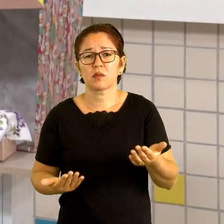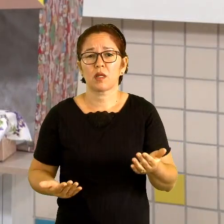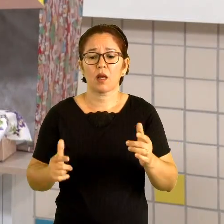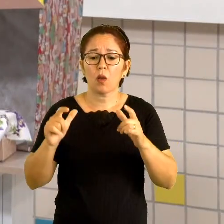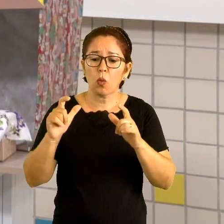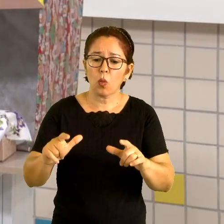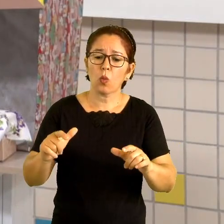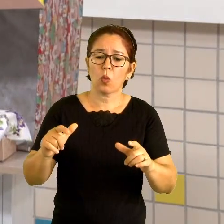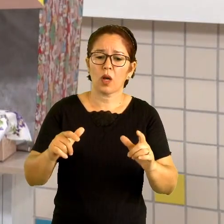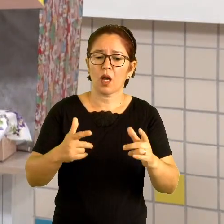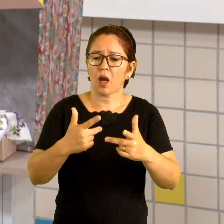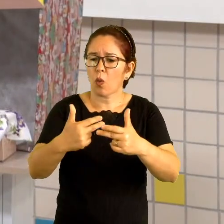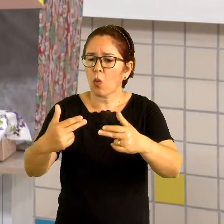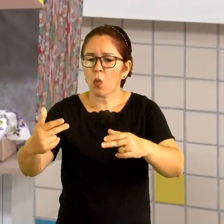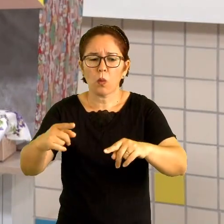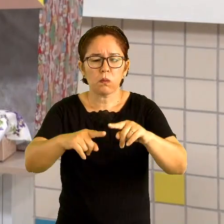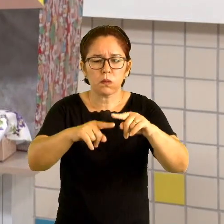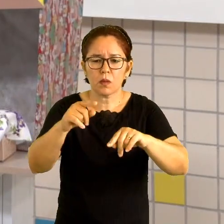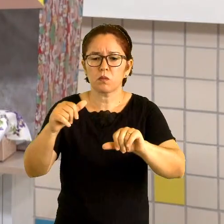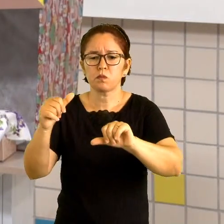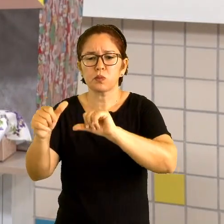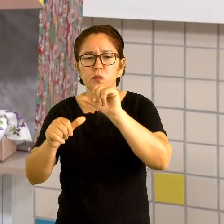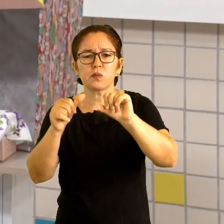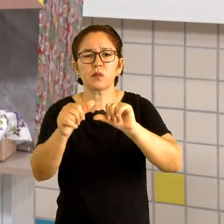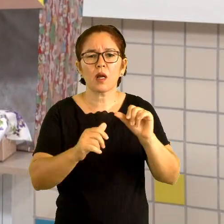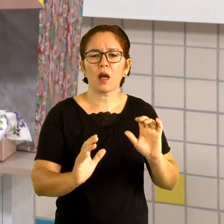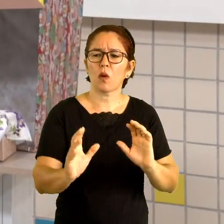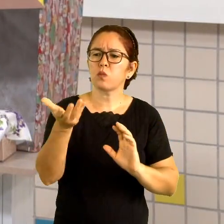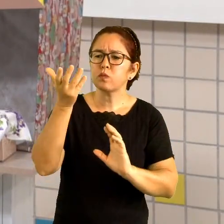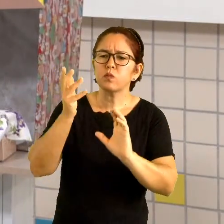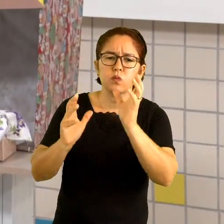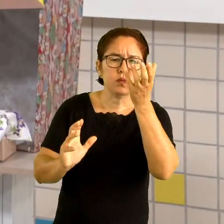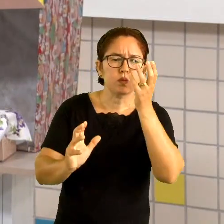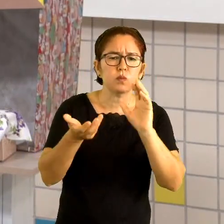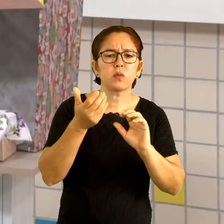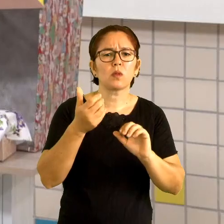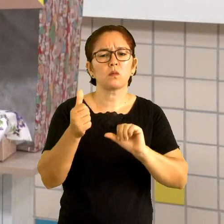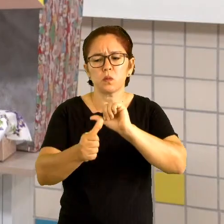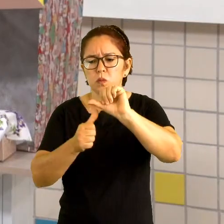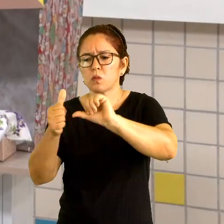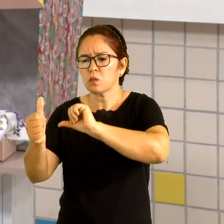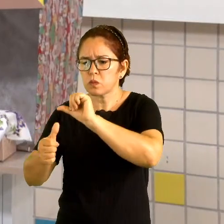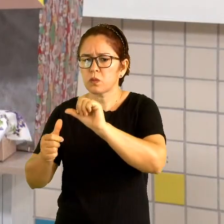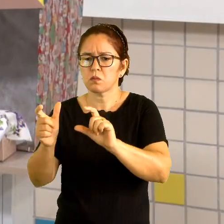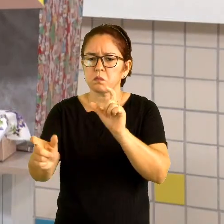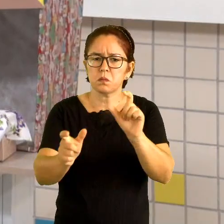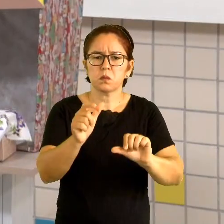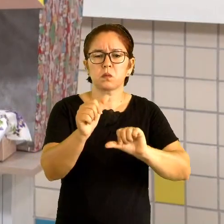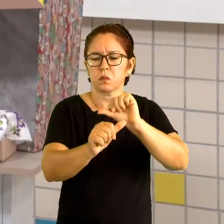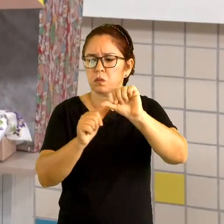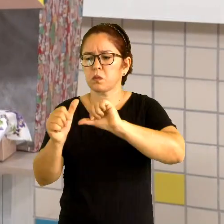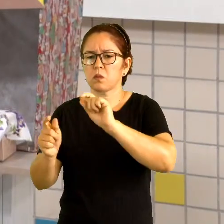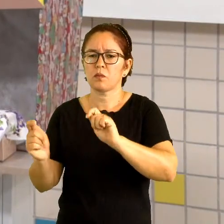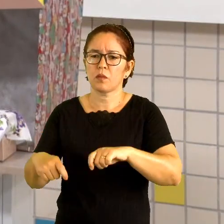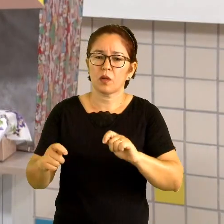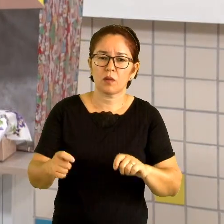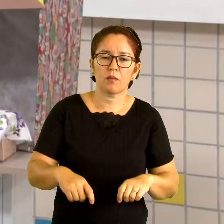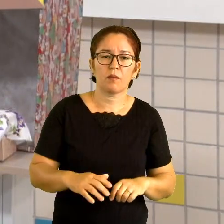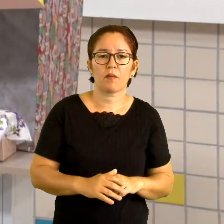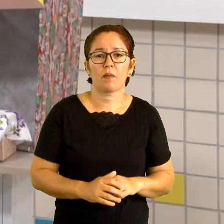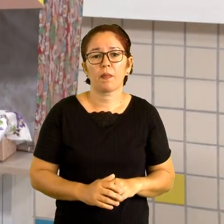personagens, o enredo, o conflito, vai colocar tudo isso. E poderia até colocar uma casa que tinha gente dormindo e que todos